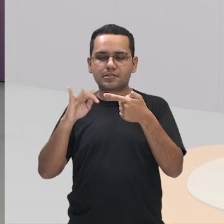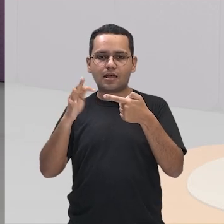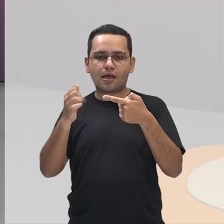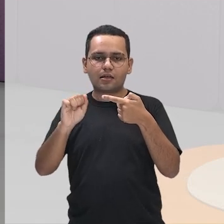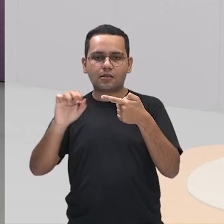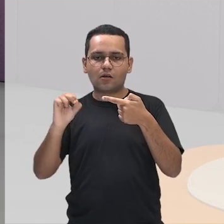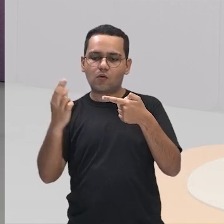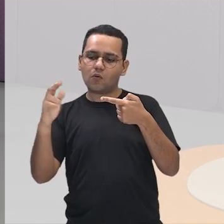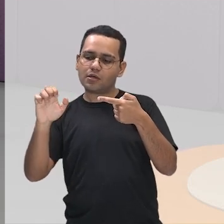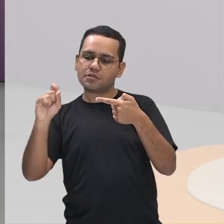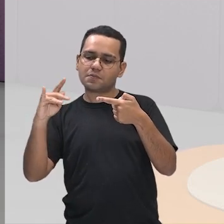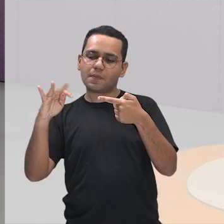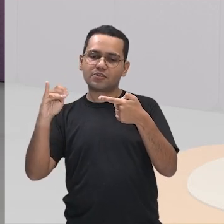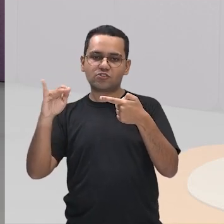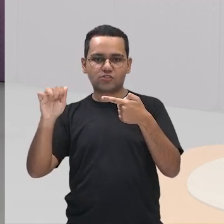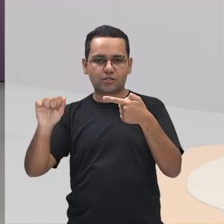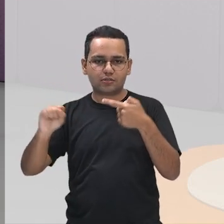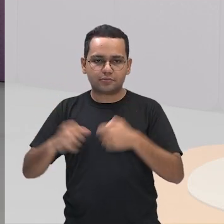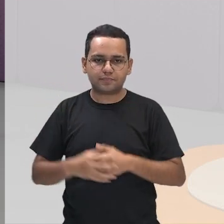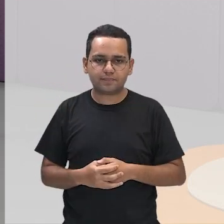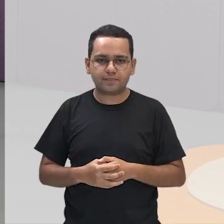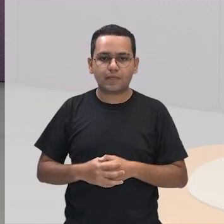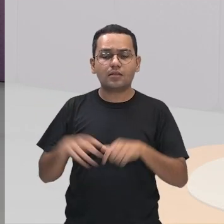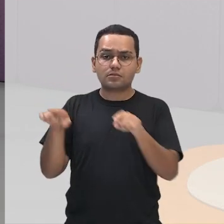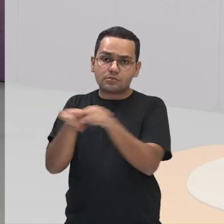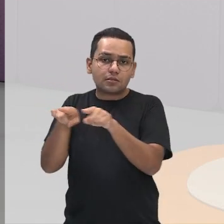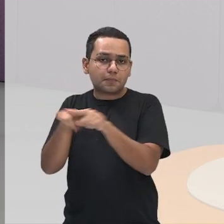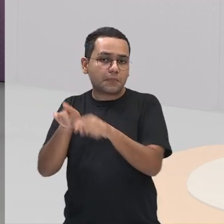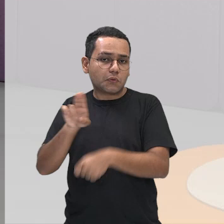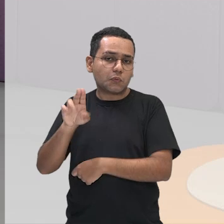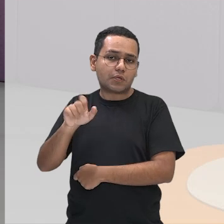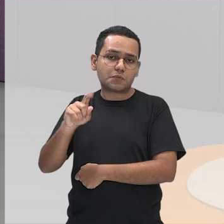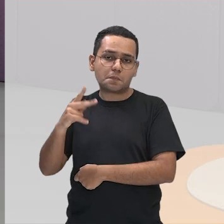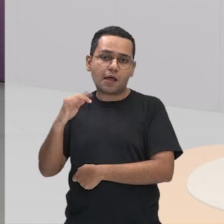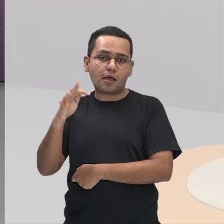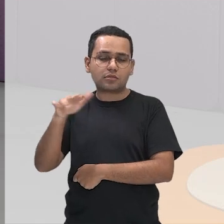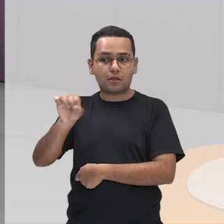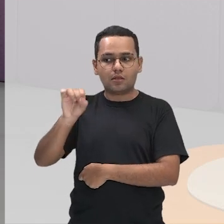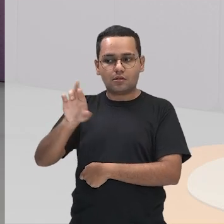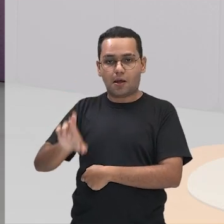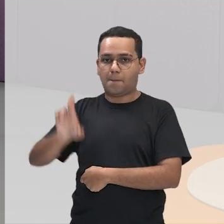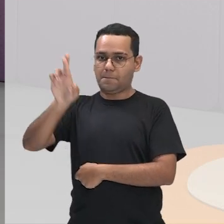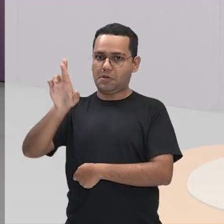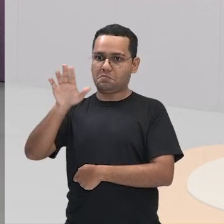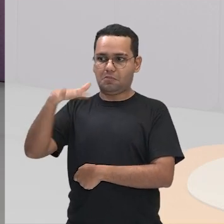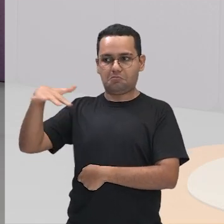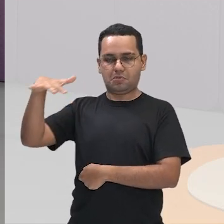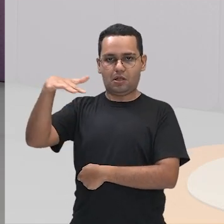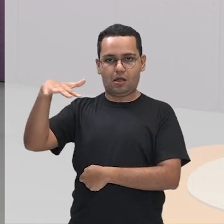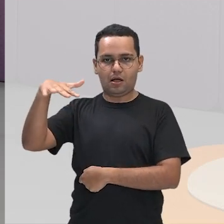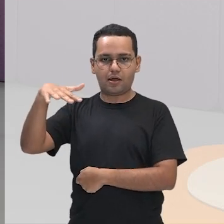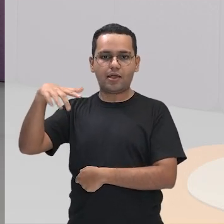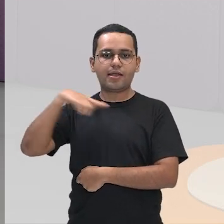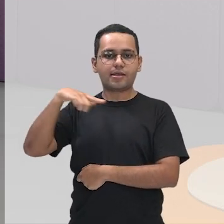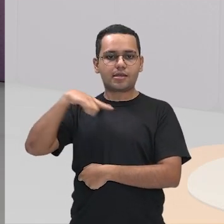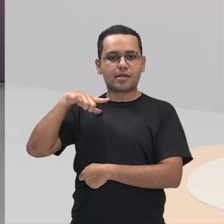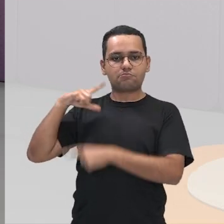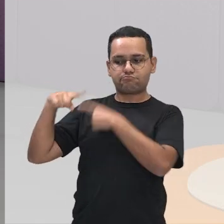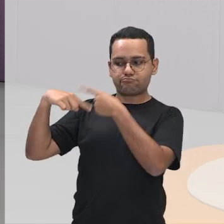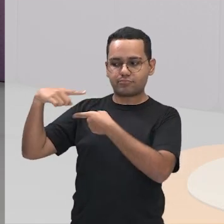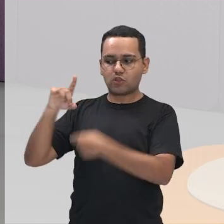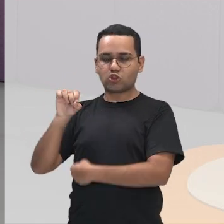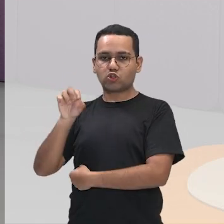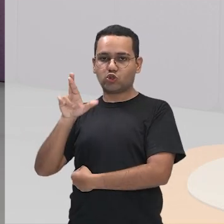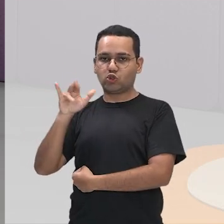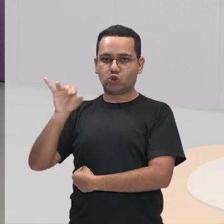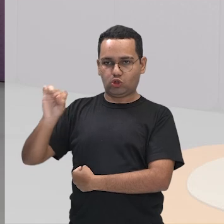também chamados de espartano, eram a elite da sociedade, descendente direto dos dórios, controlavam